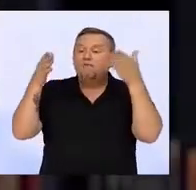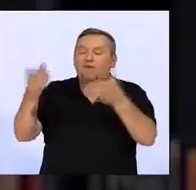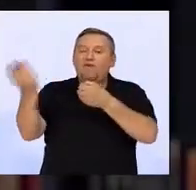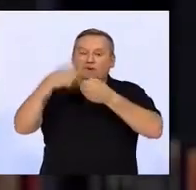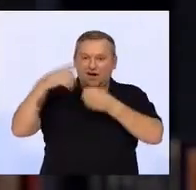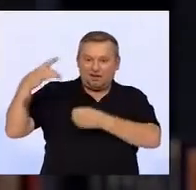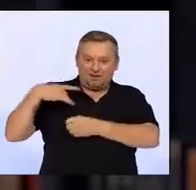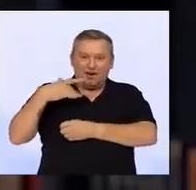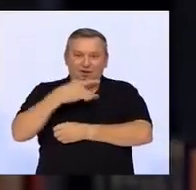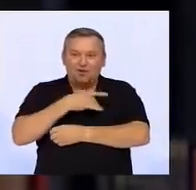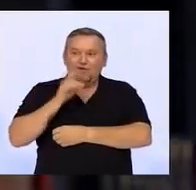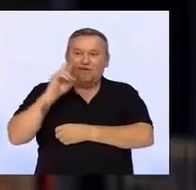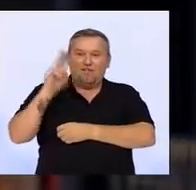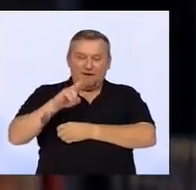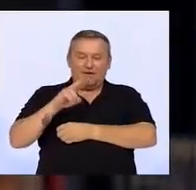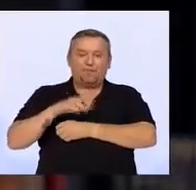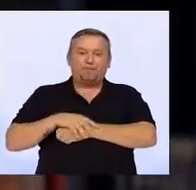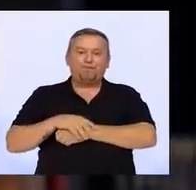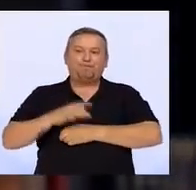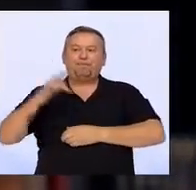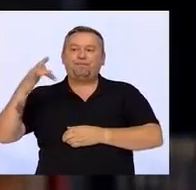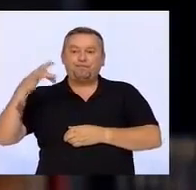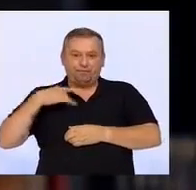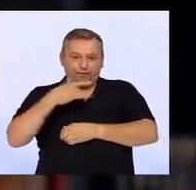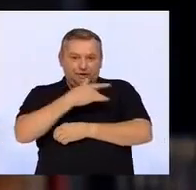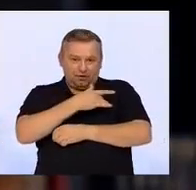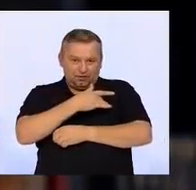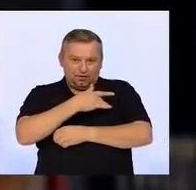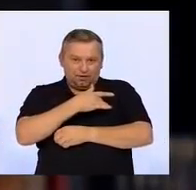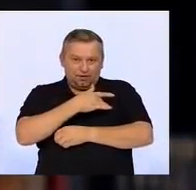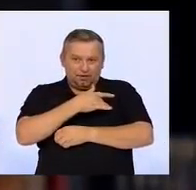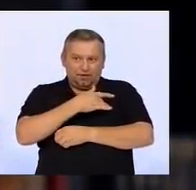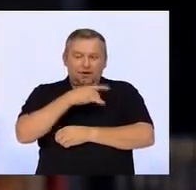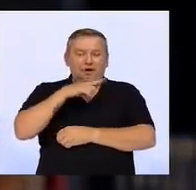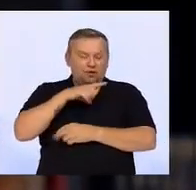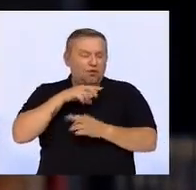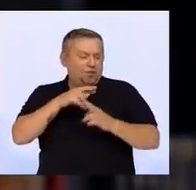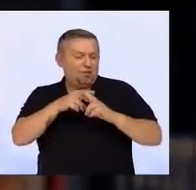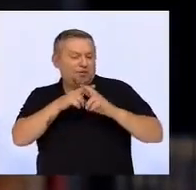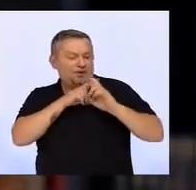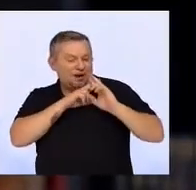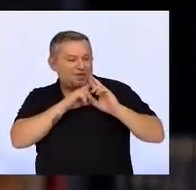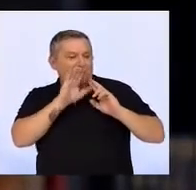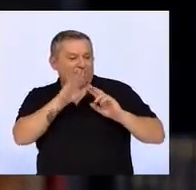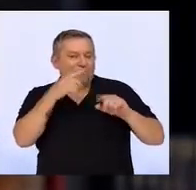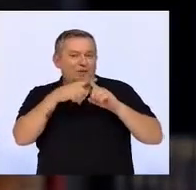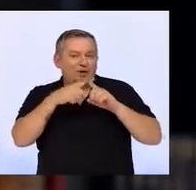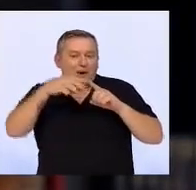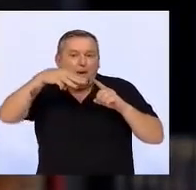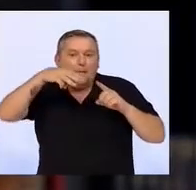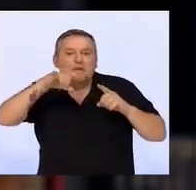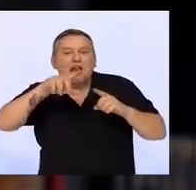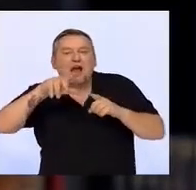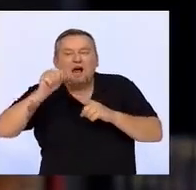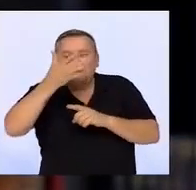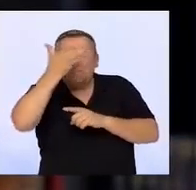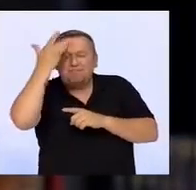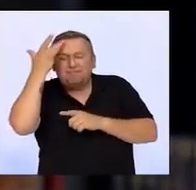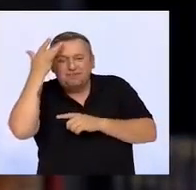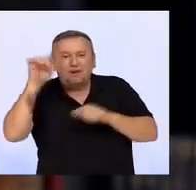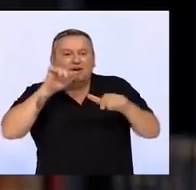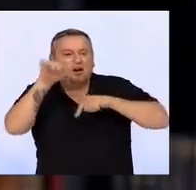saúde. Veja, a saúde, o SUS, eu sou um dos responsáveis por isso. São milhares de pessoas, de